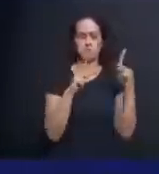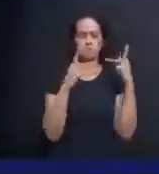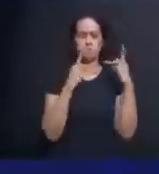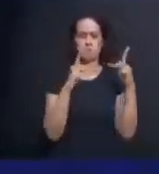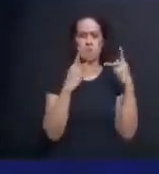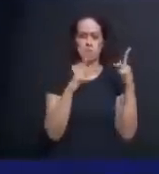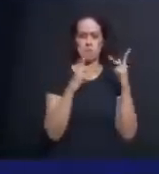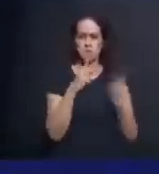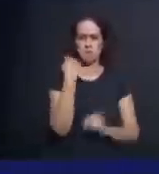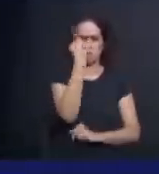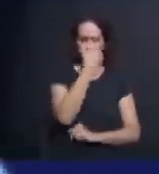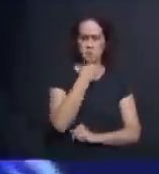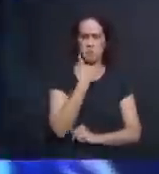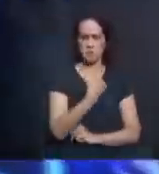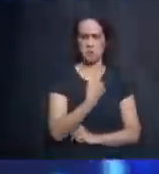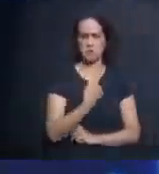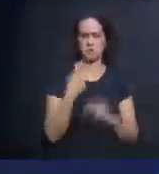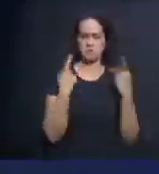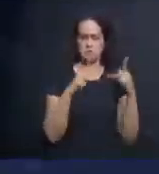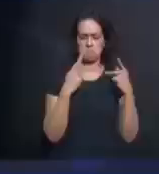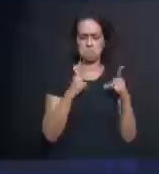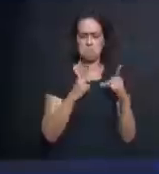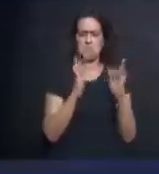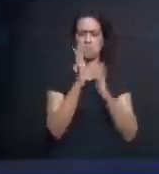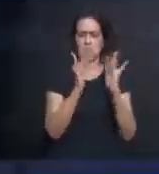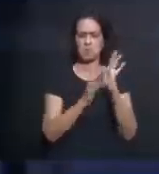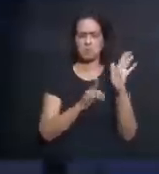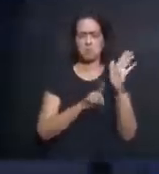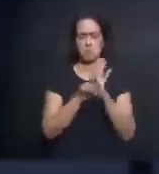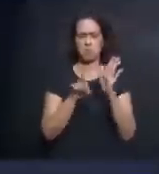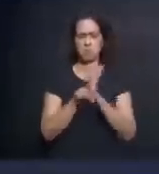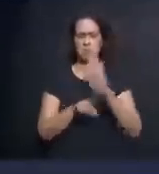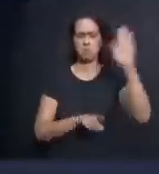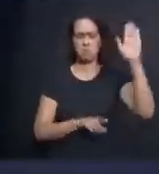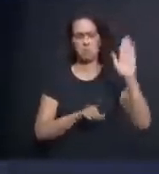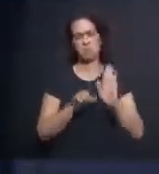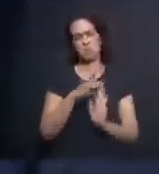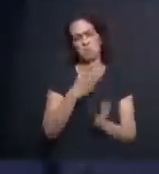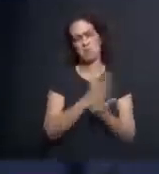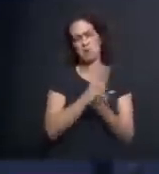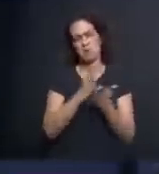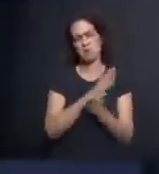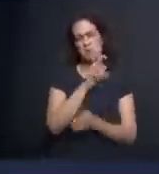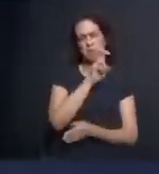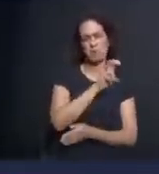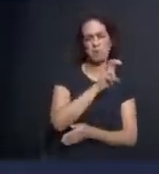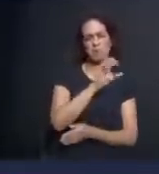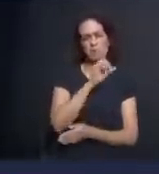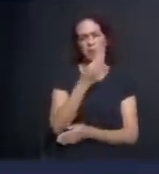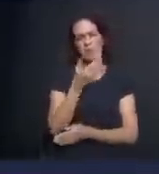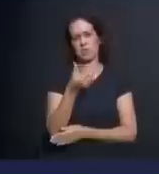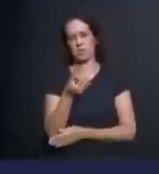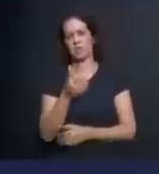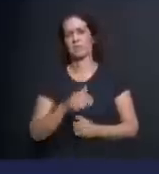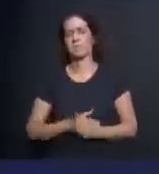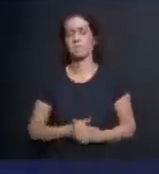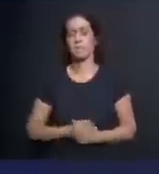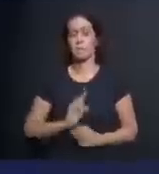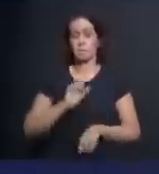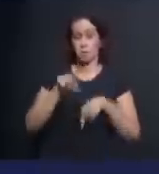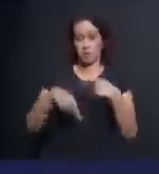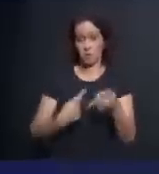alguns jovens vieram à frente, uns 5, 6. No dia seguinte, a programação estendeu demais. Era eu o pregador. Eles não deixaram eu